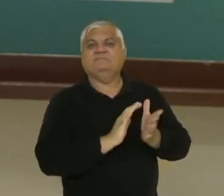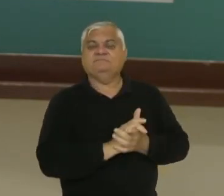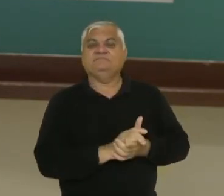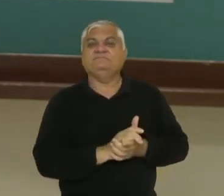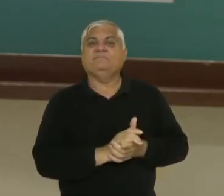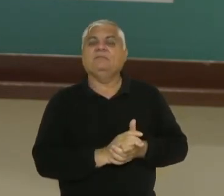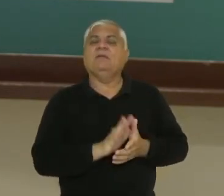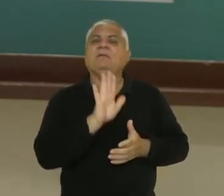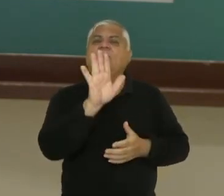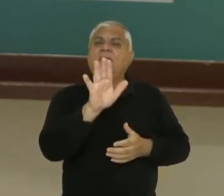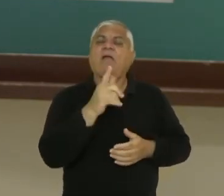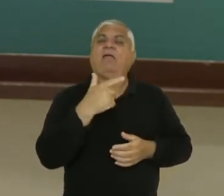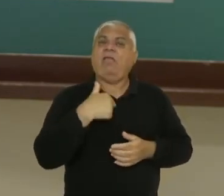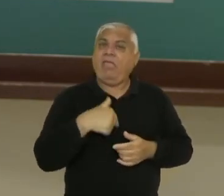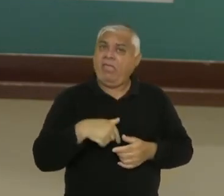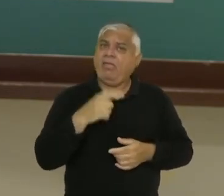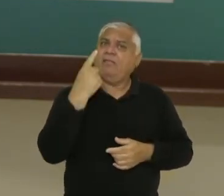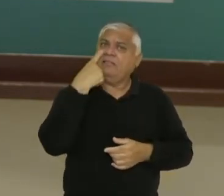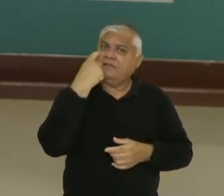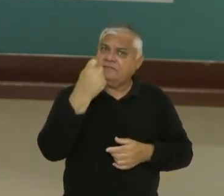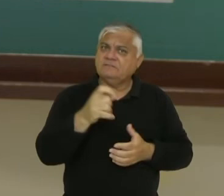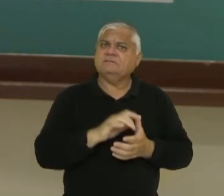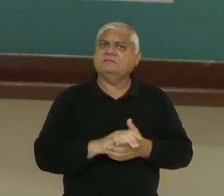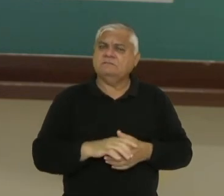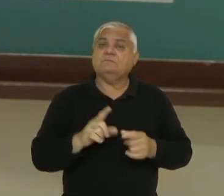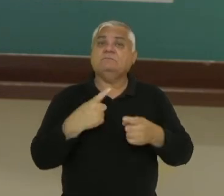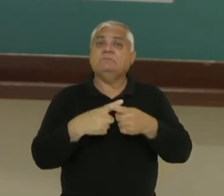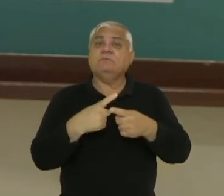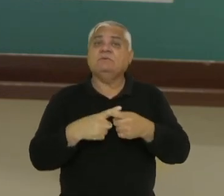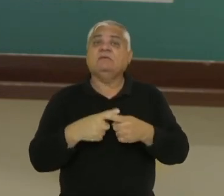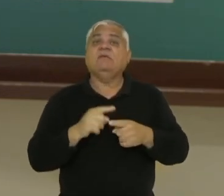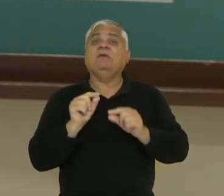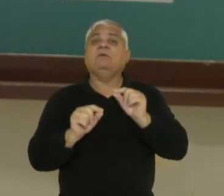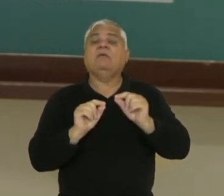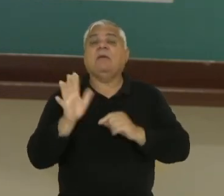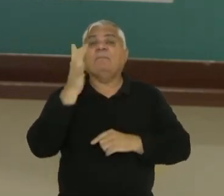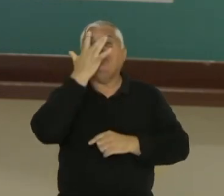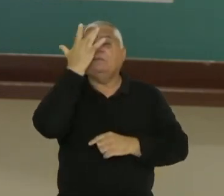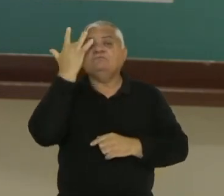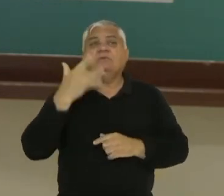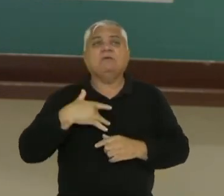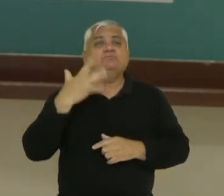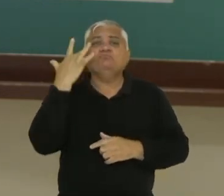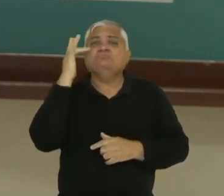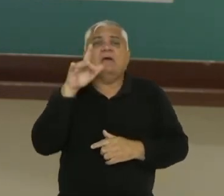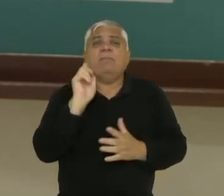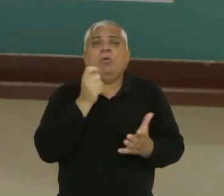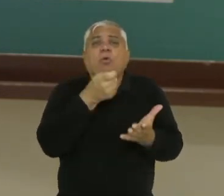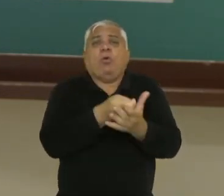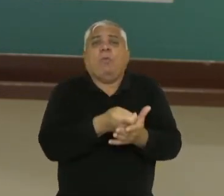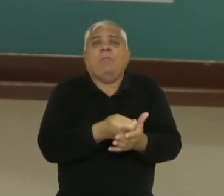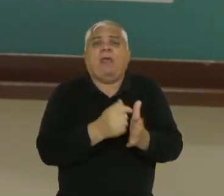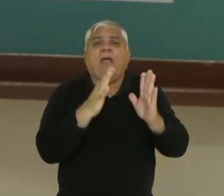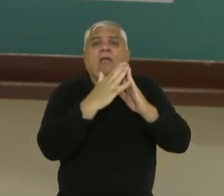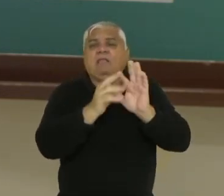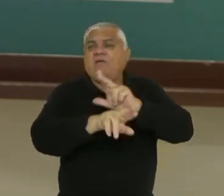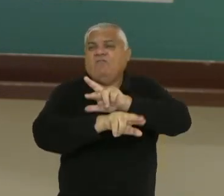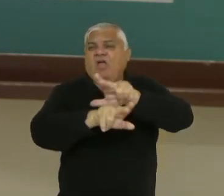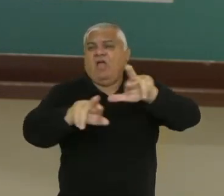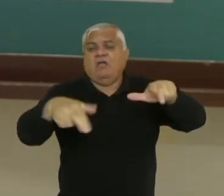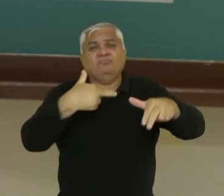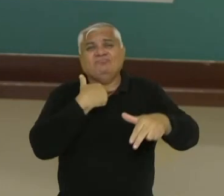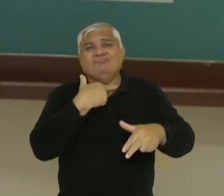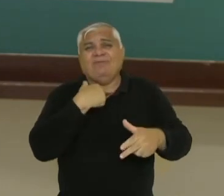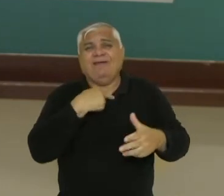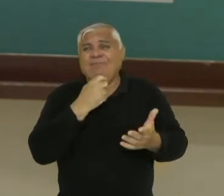fundo. E isso é bastante interessante exatamente para quem não tem condições de comprar vários imóveis, que você